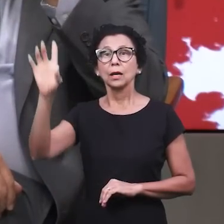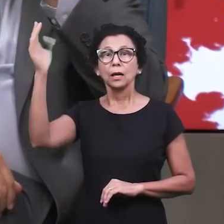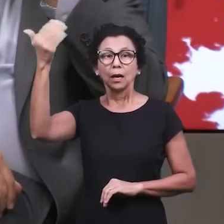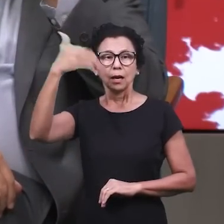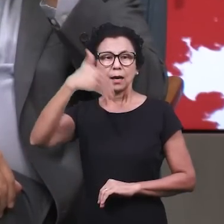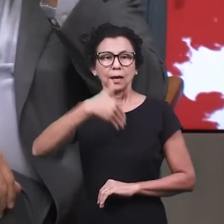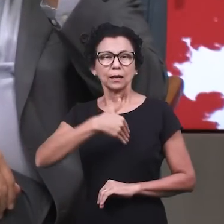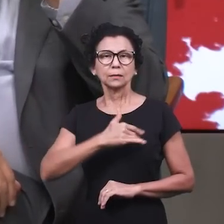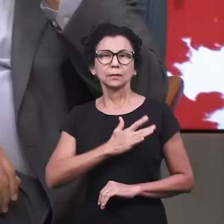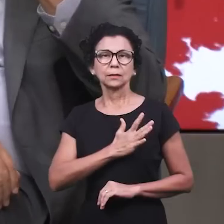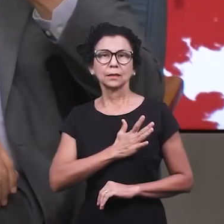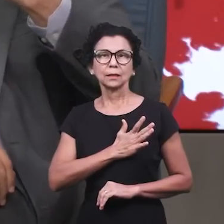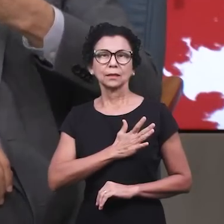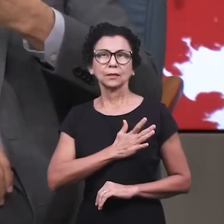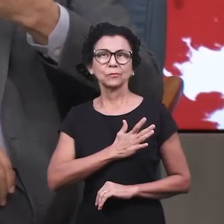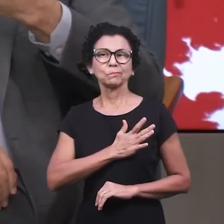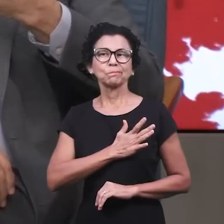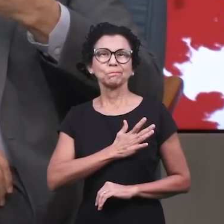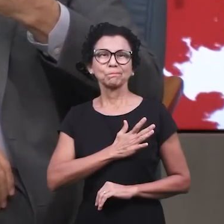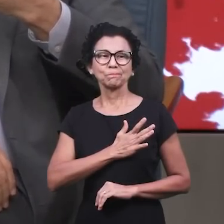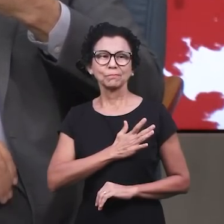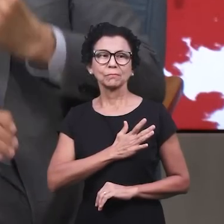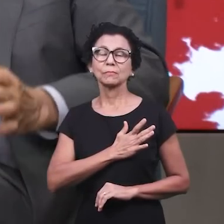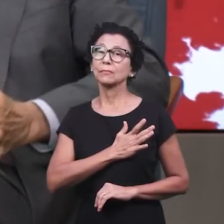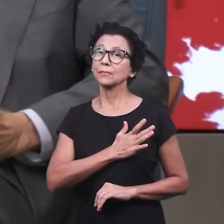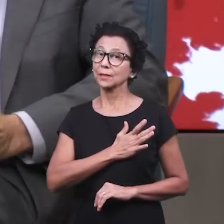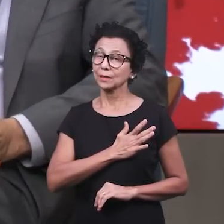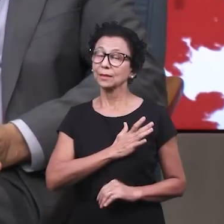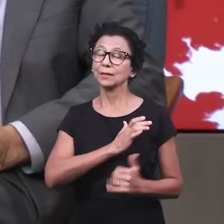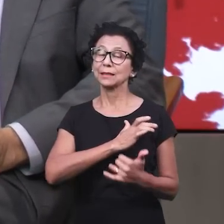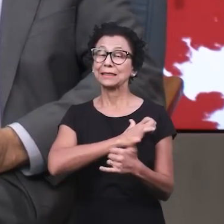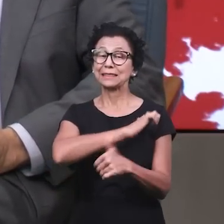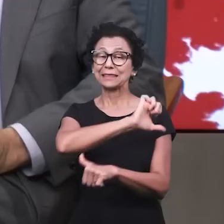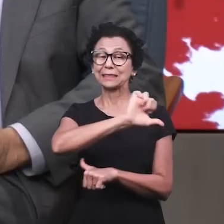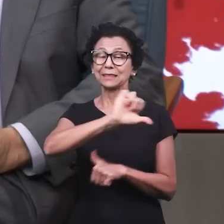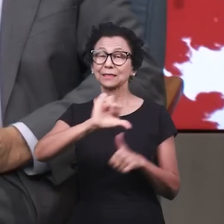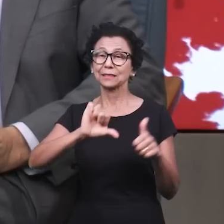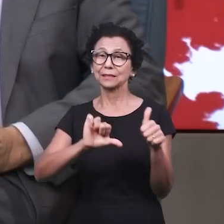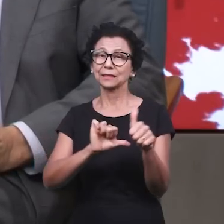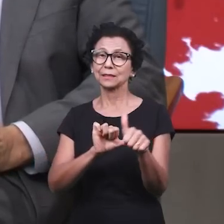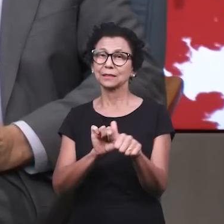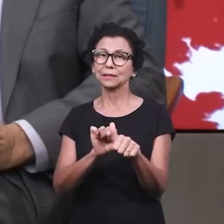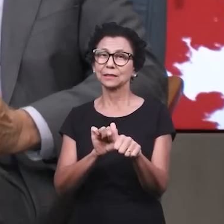homem e ele, na verdade,